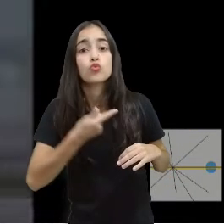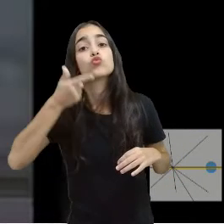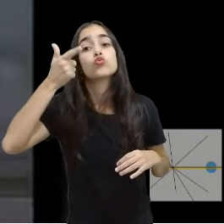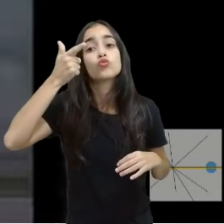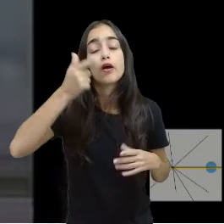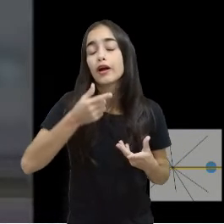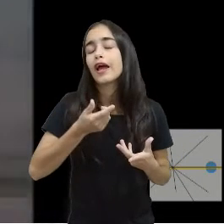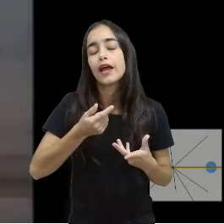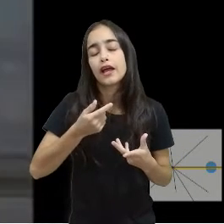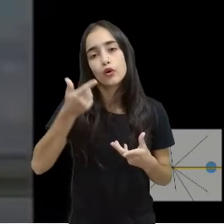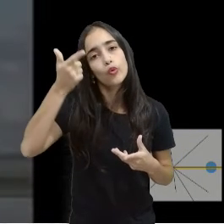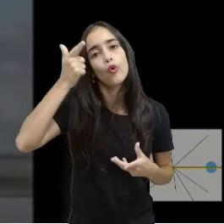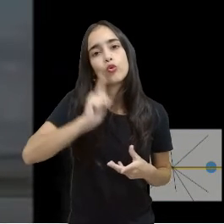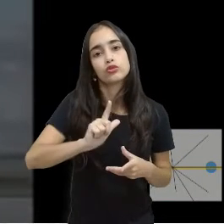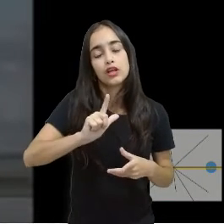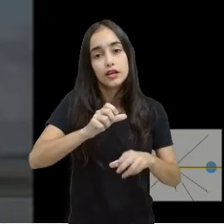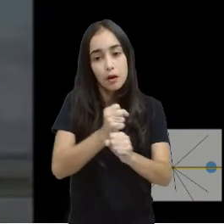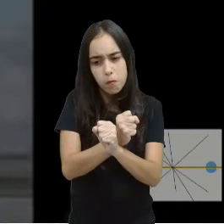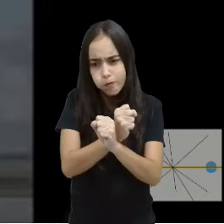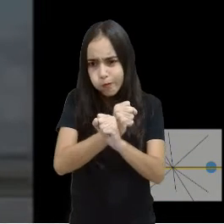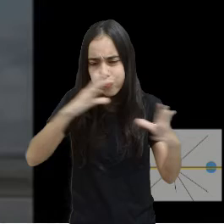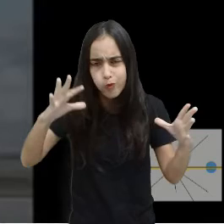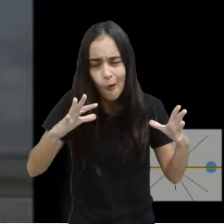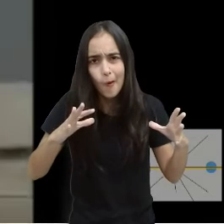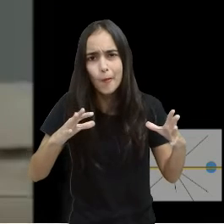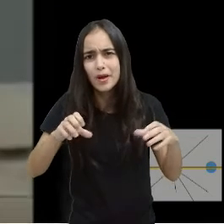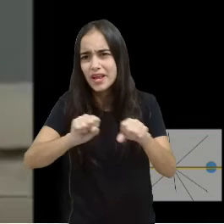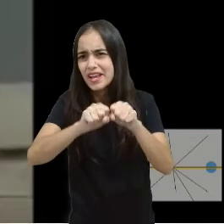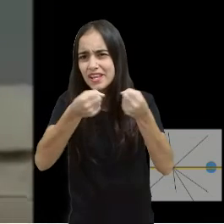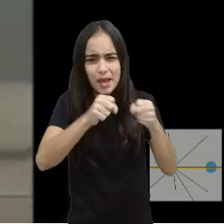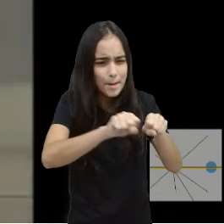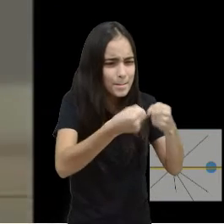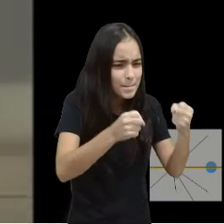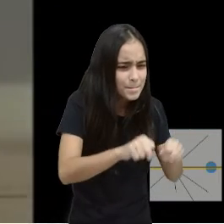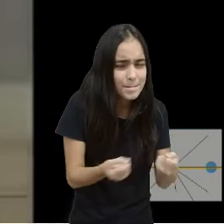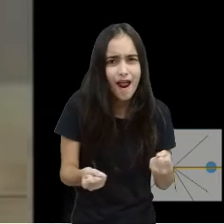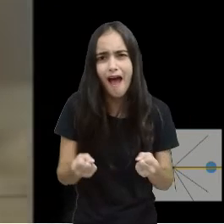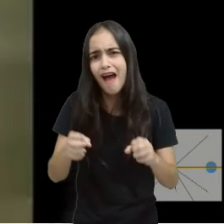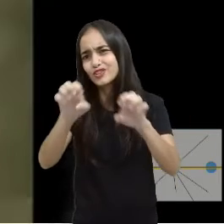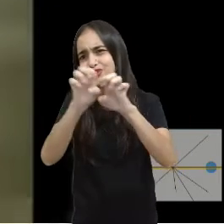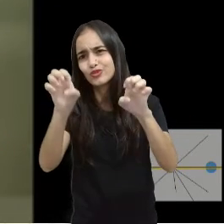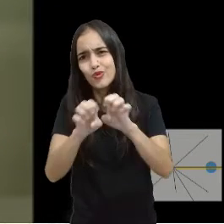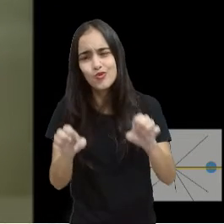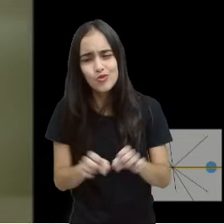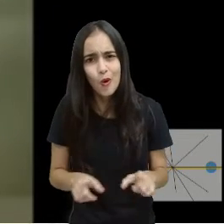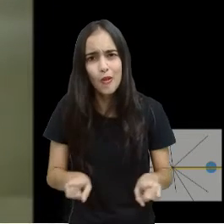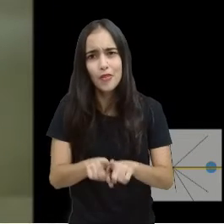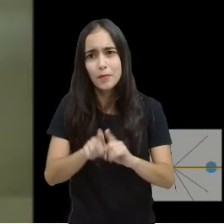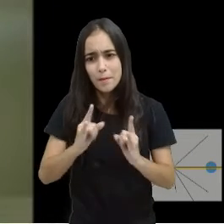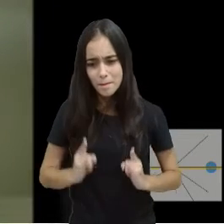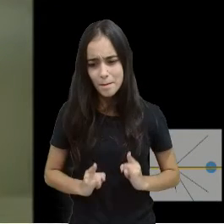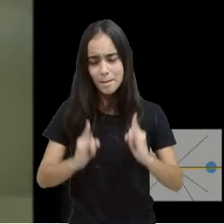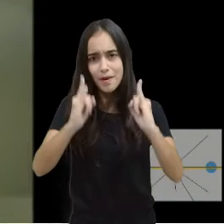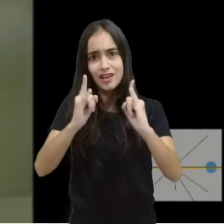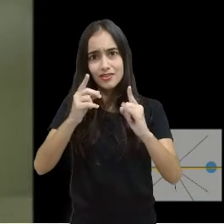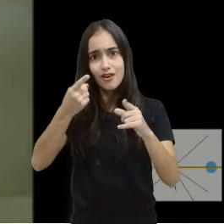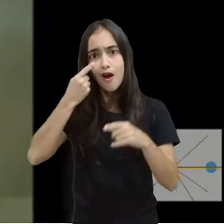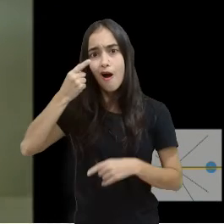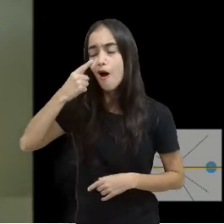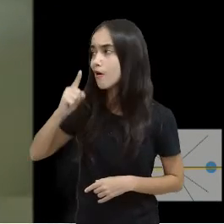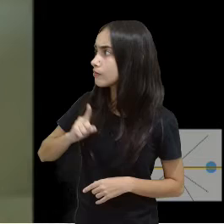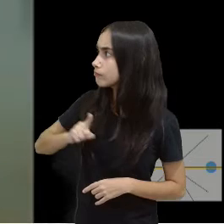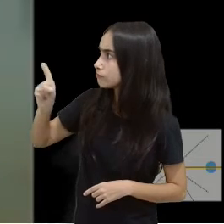destruir vidraças, né, estruturas prediais. Aí vejam, o